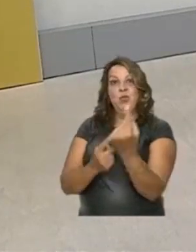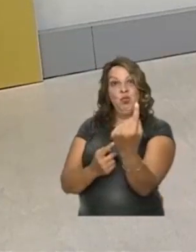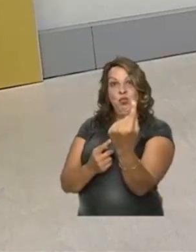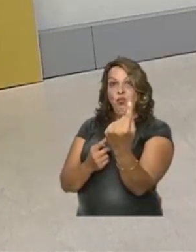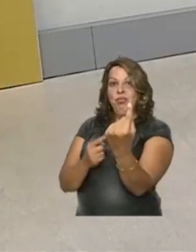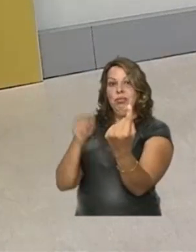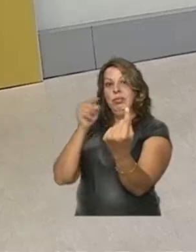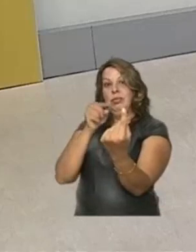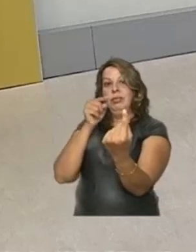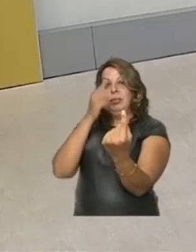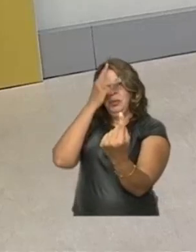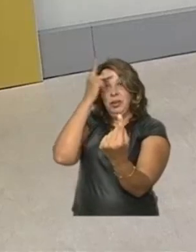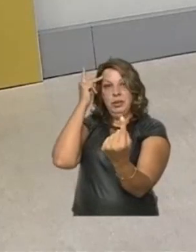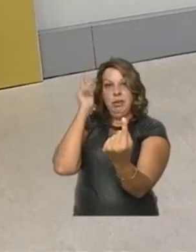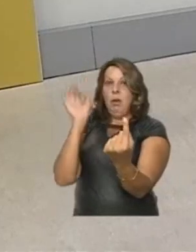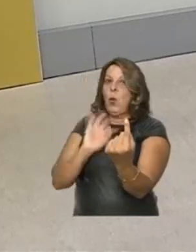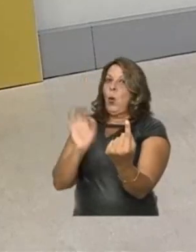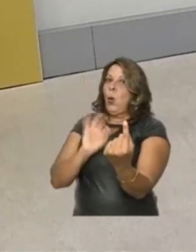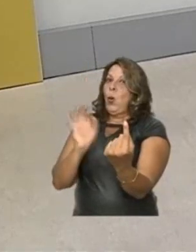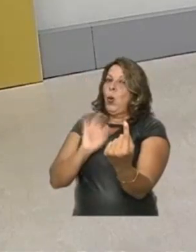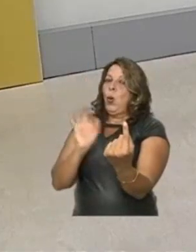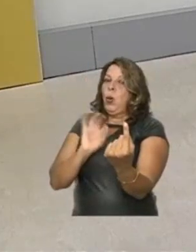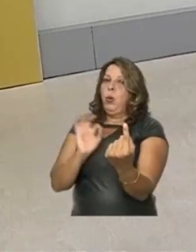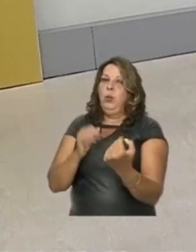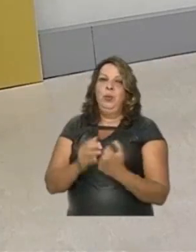título na espera, nada decidido, hein?